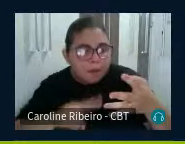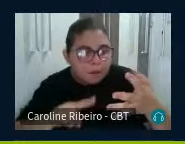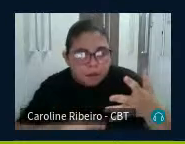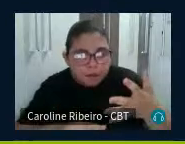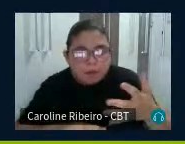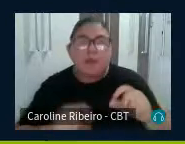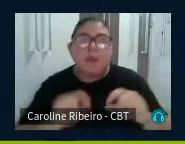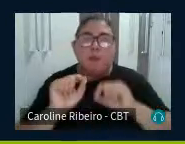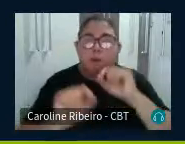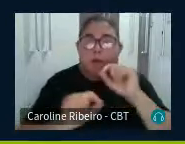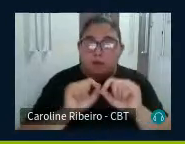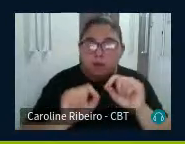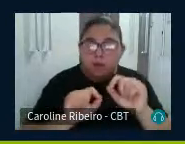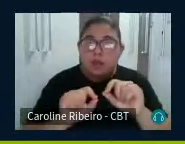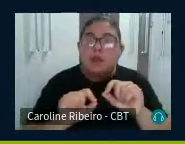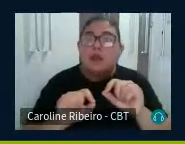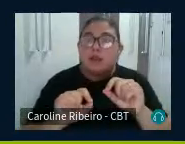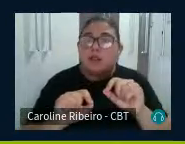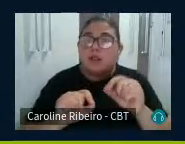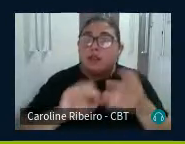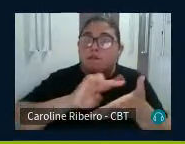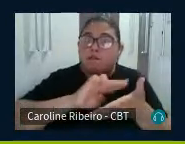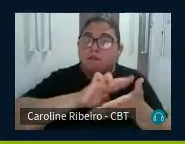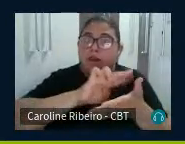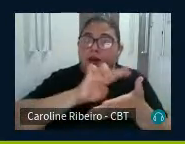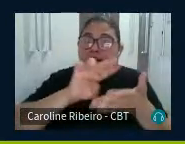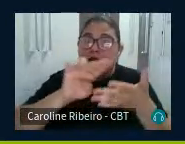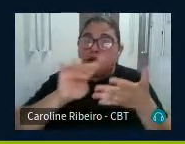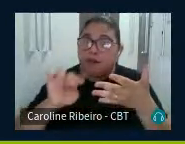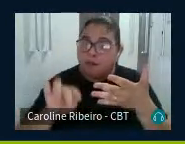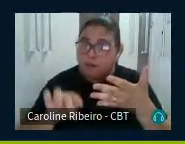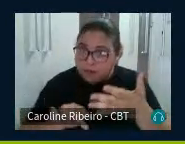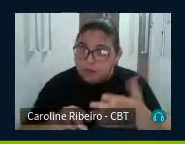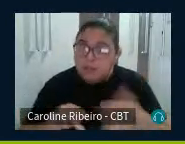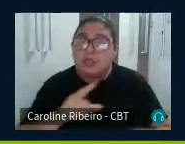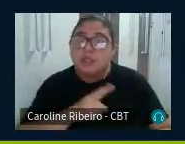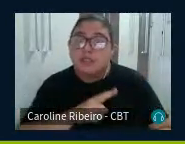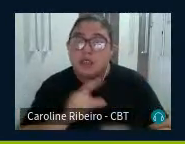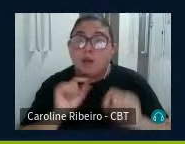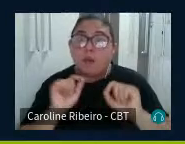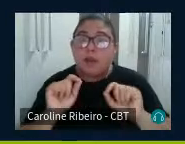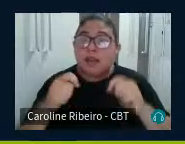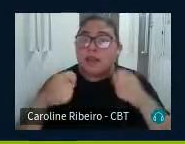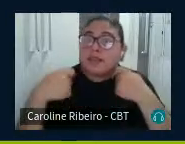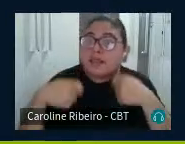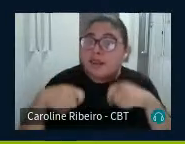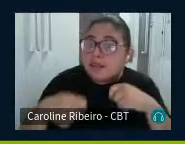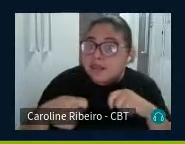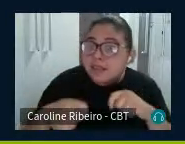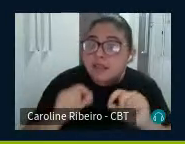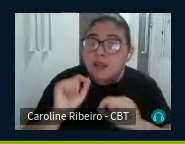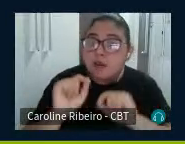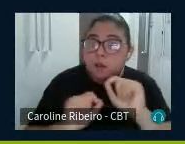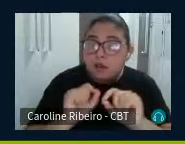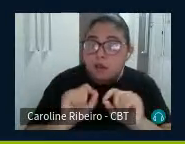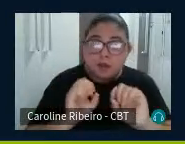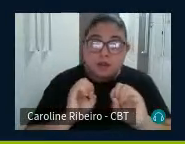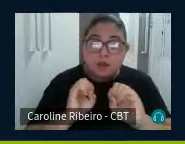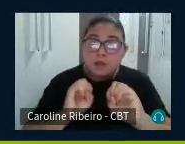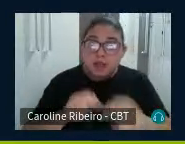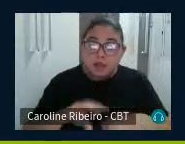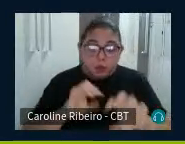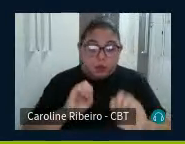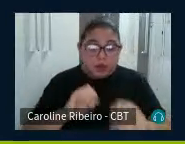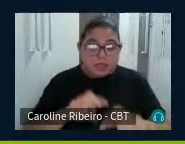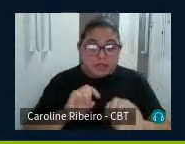e essas necessidades são múltiplas. Necessidades seria para nós, no caso da educação, tudo aquilo